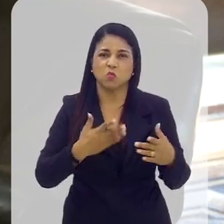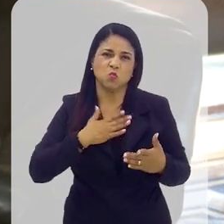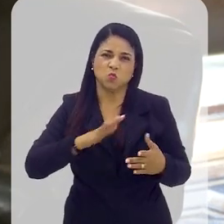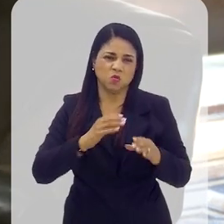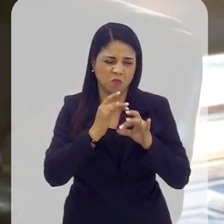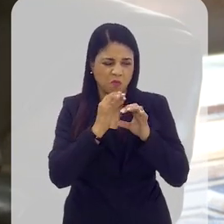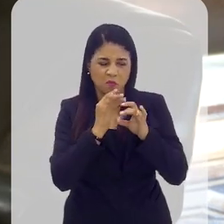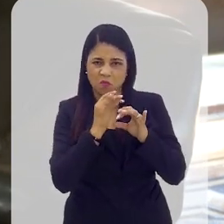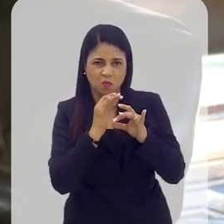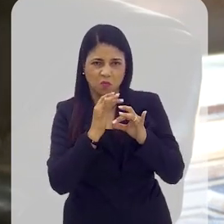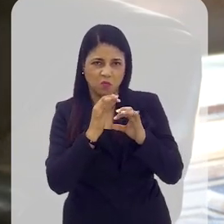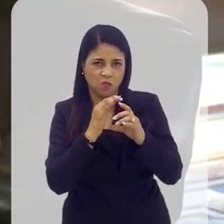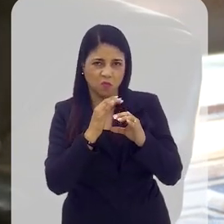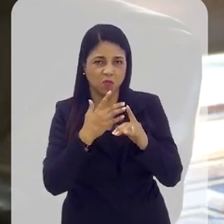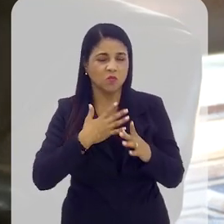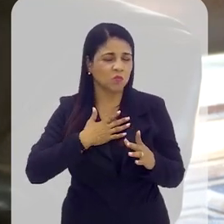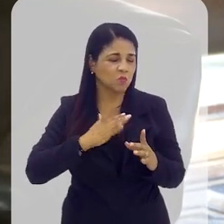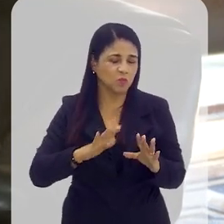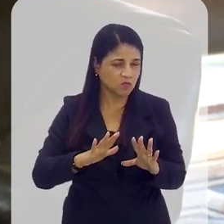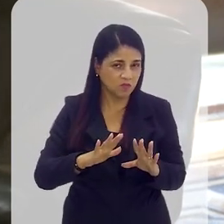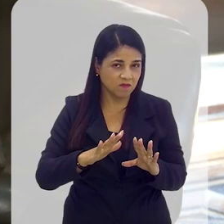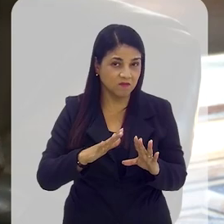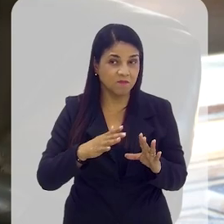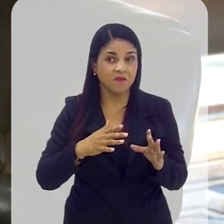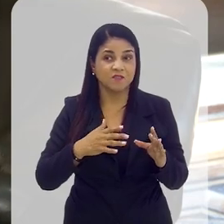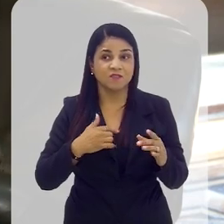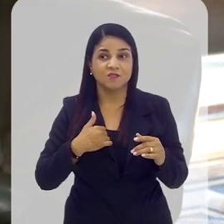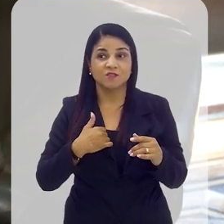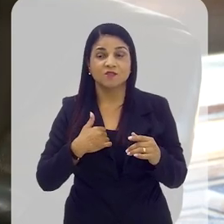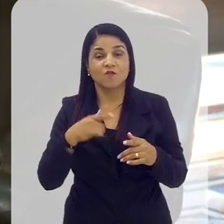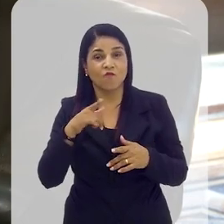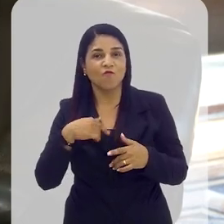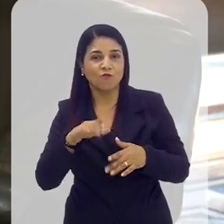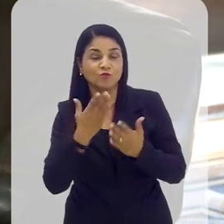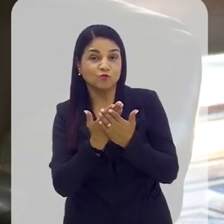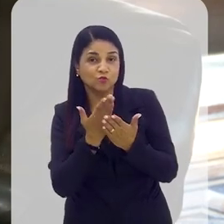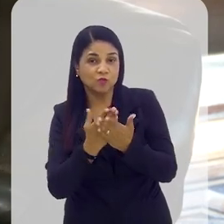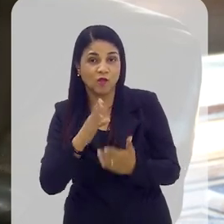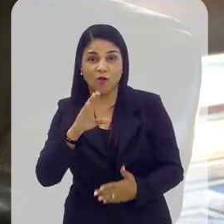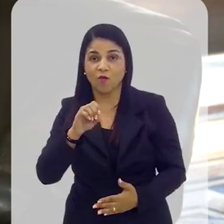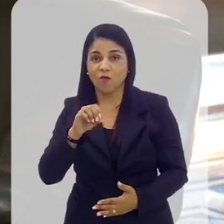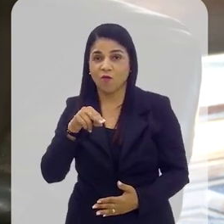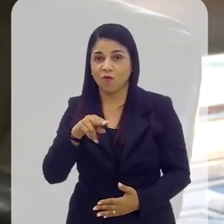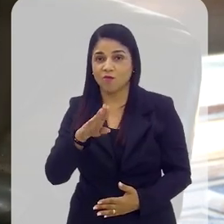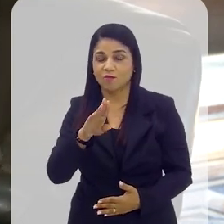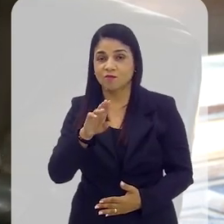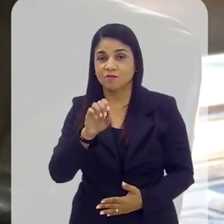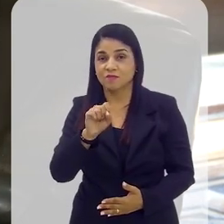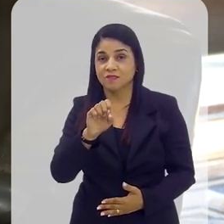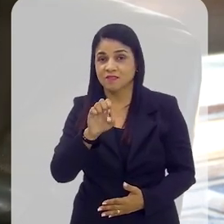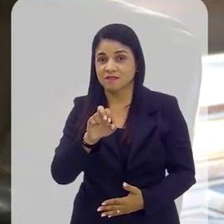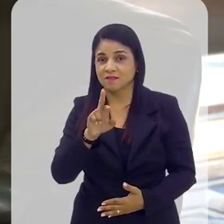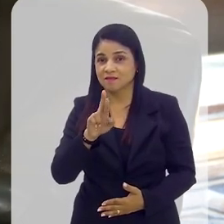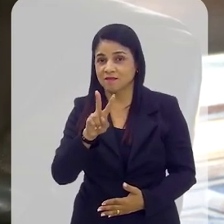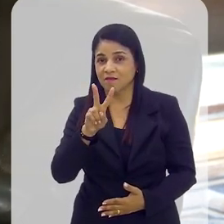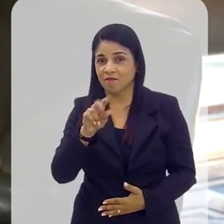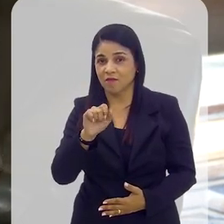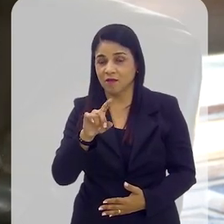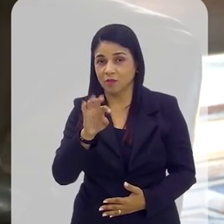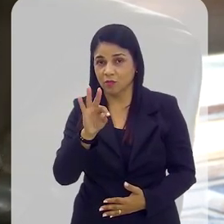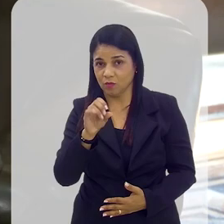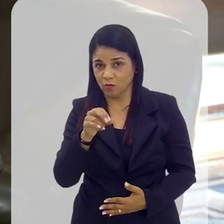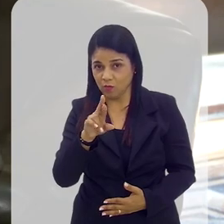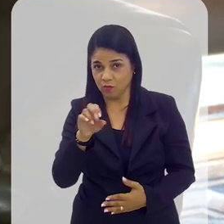instrumento de sopro, né? Olhava o instrumento de sopro, não gostava nem um pouco, mas fui fazer conservatório de música, porque o meu pai é maestro de coro,